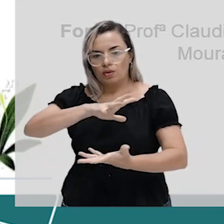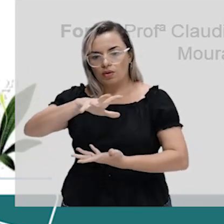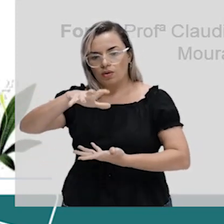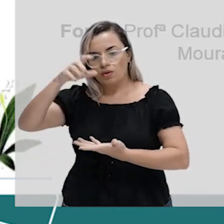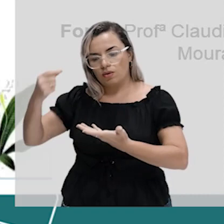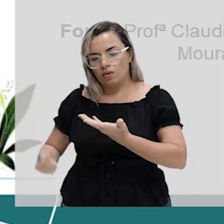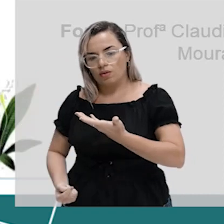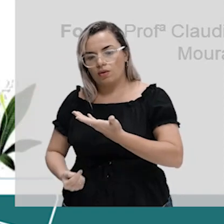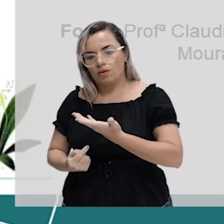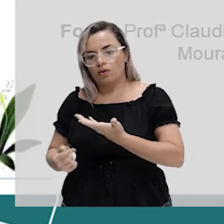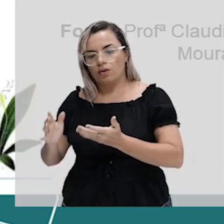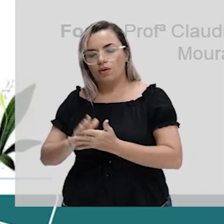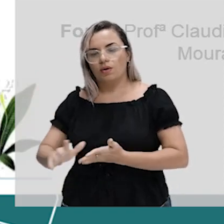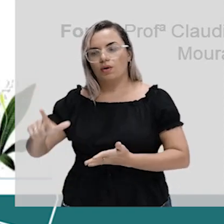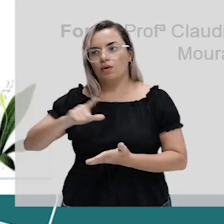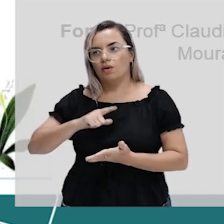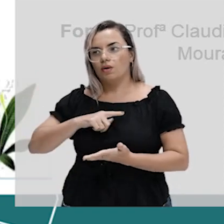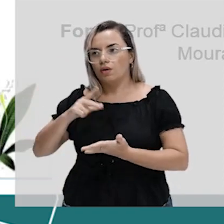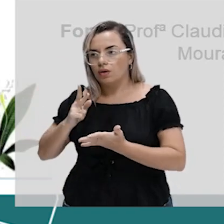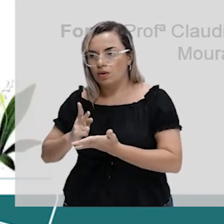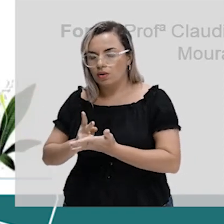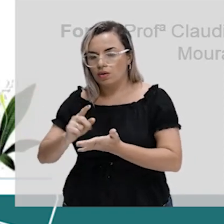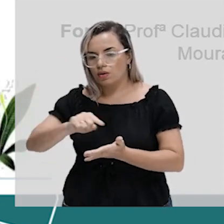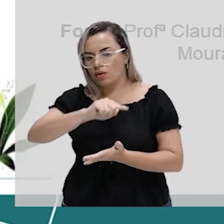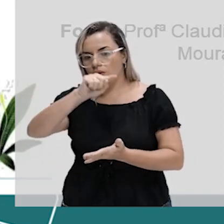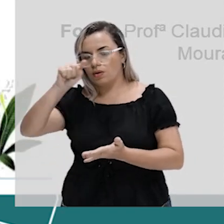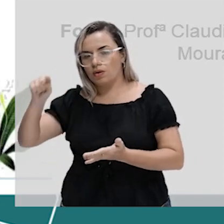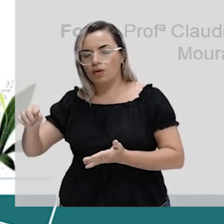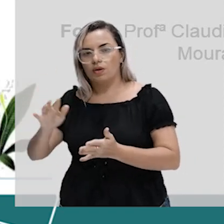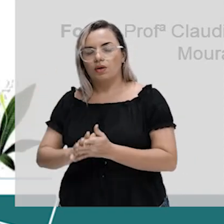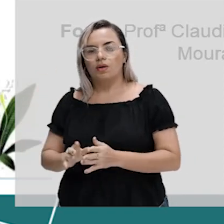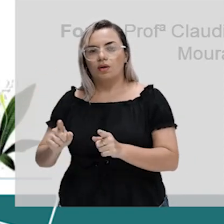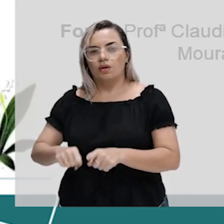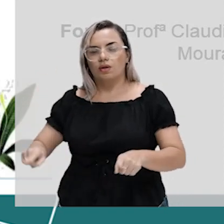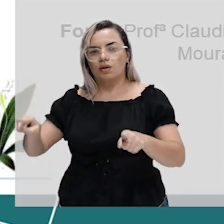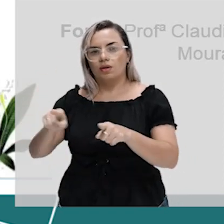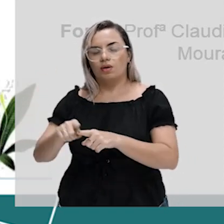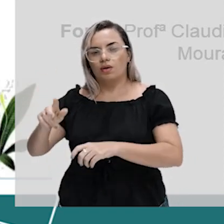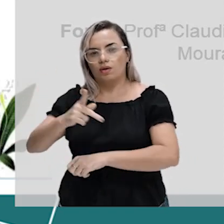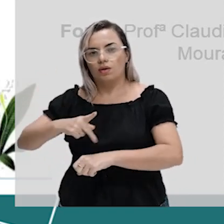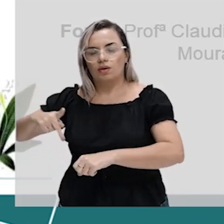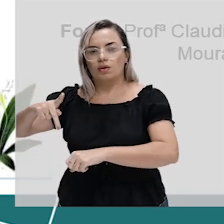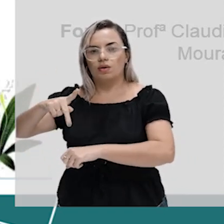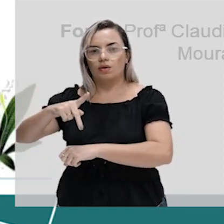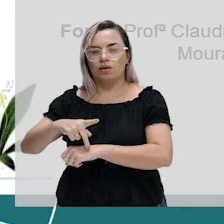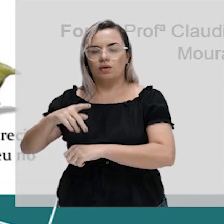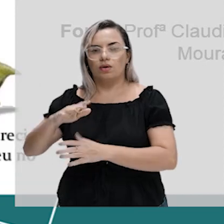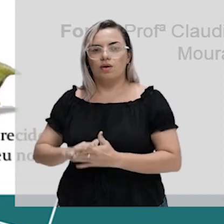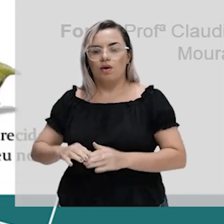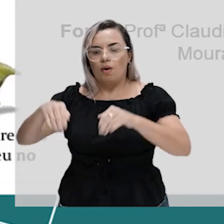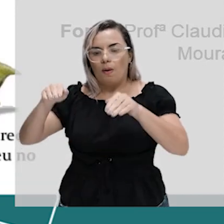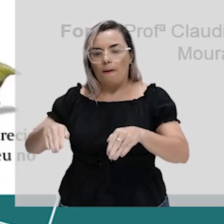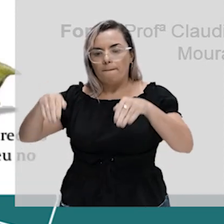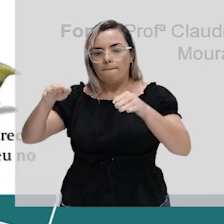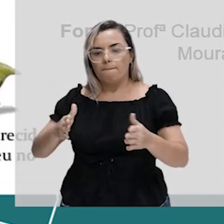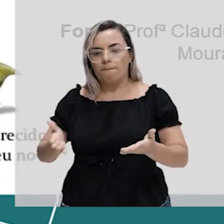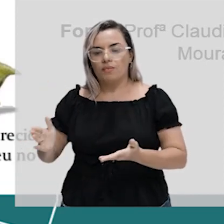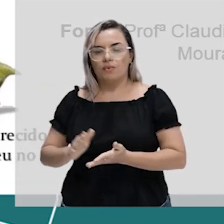que tem continuidade com essa parte aqui da Austrália. Olha só. E o último fóssil que a